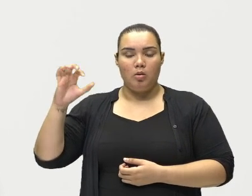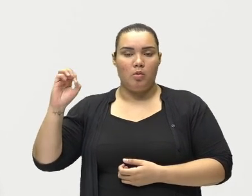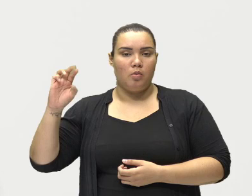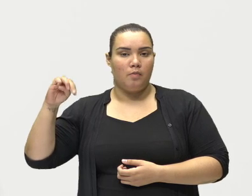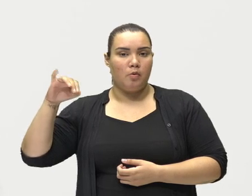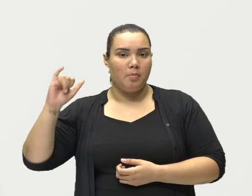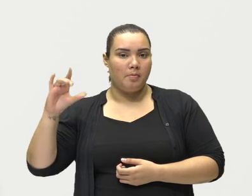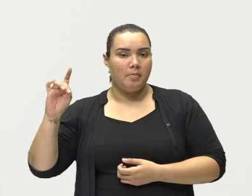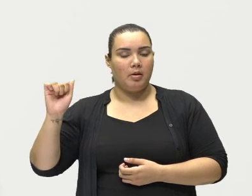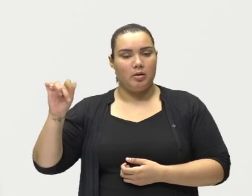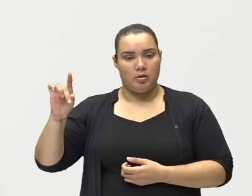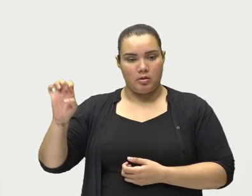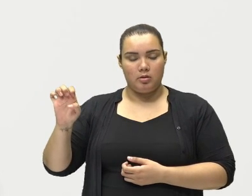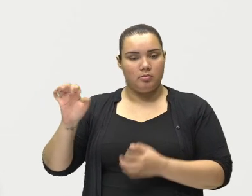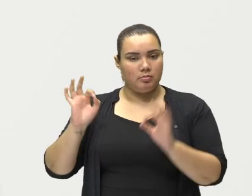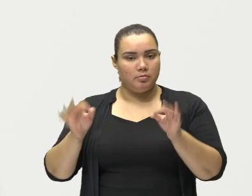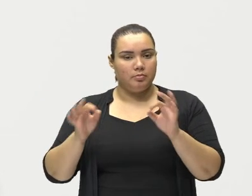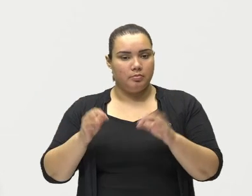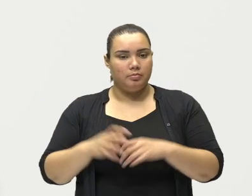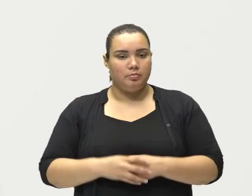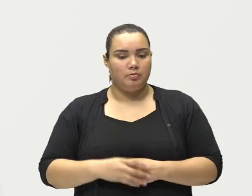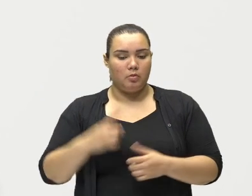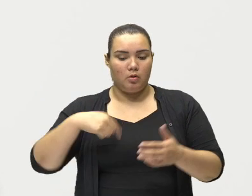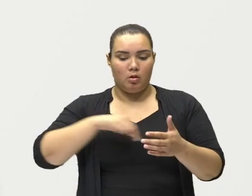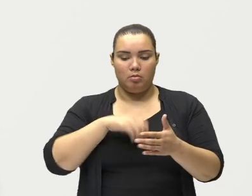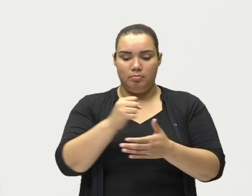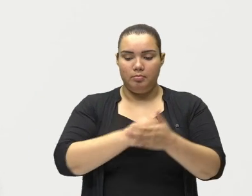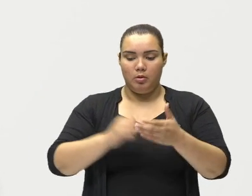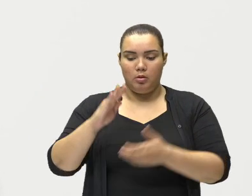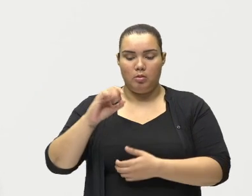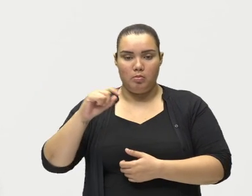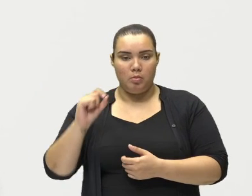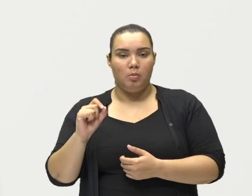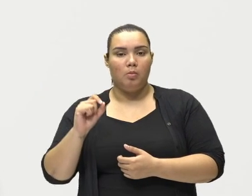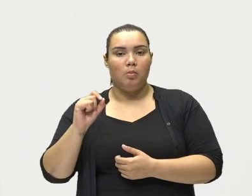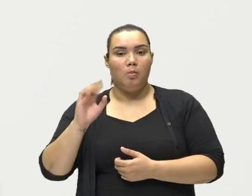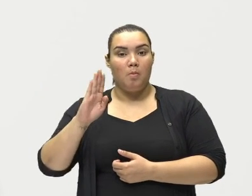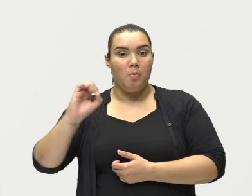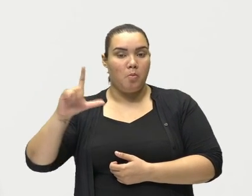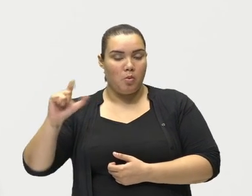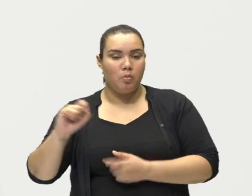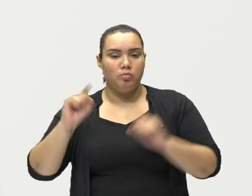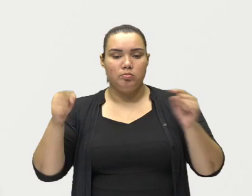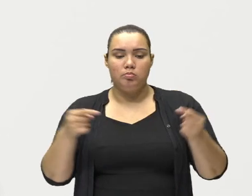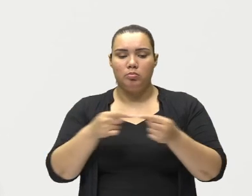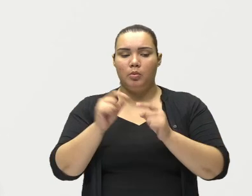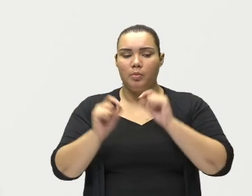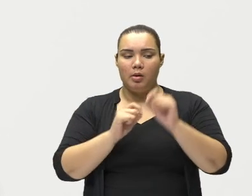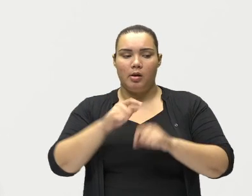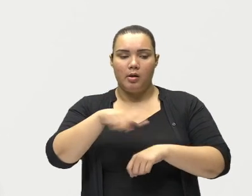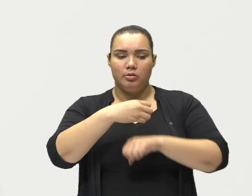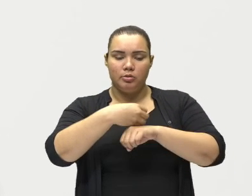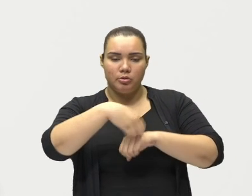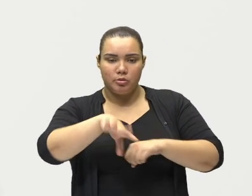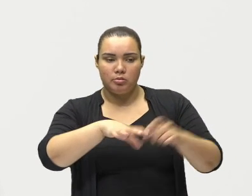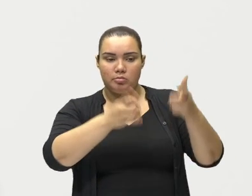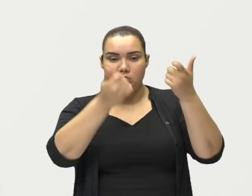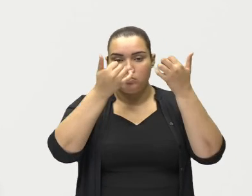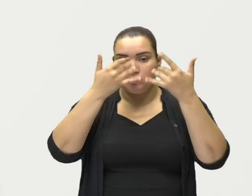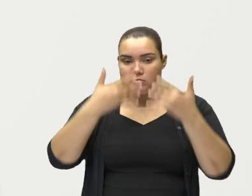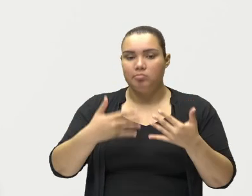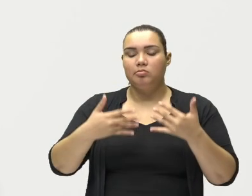conformidade, não é isso? Conformidade, olha só, faremos o bolo como as dicas dadas pela Maria Elisa ou segundo as